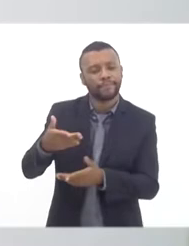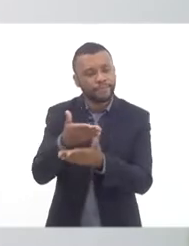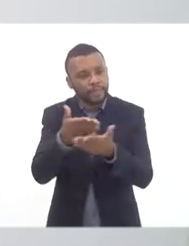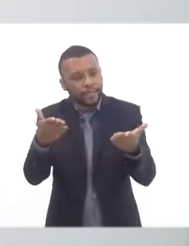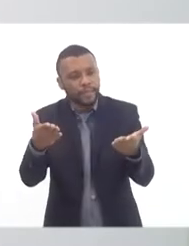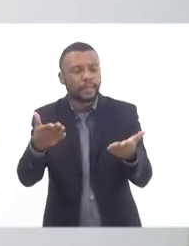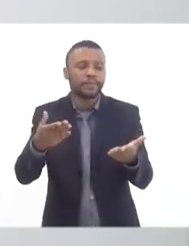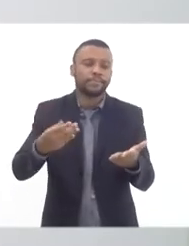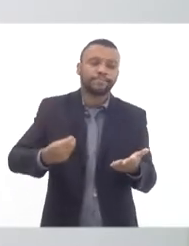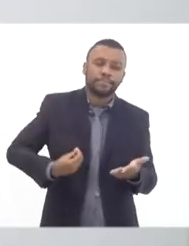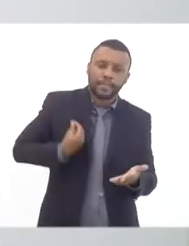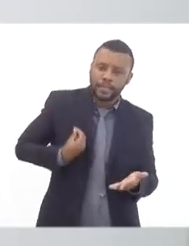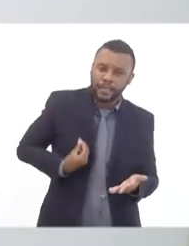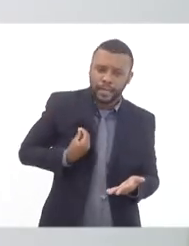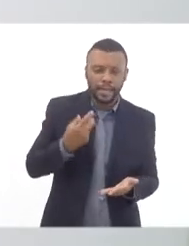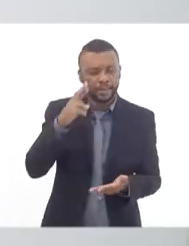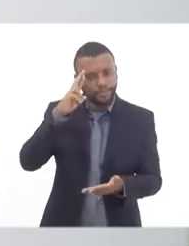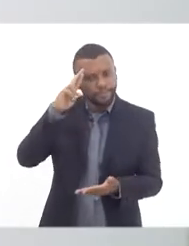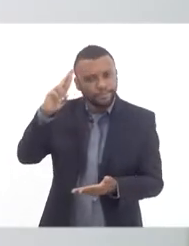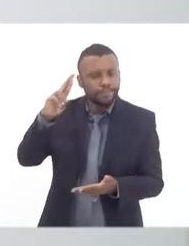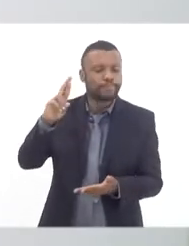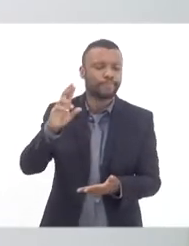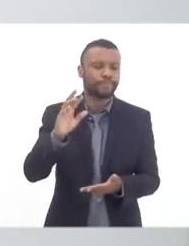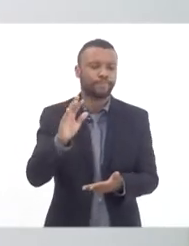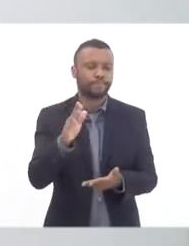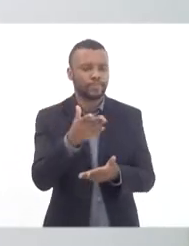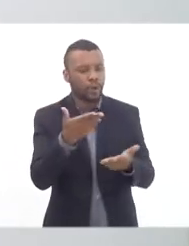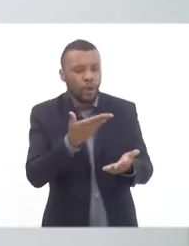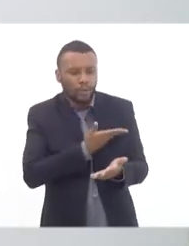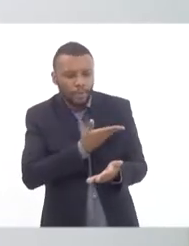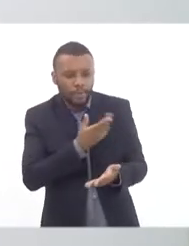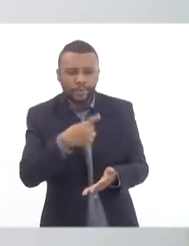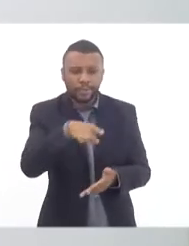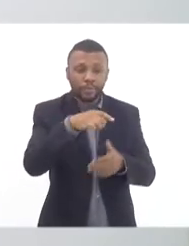companheiras que estão aí no plenário.